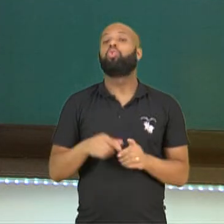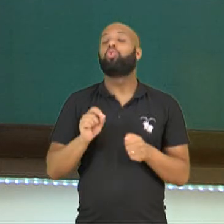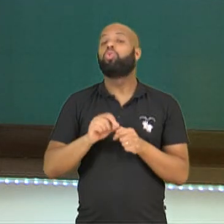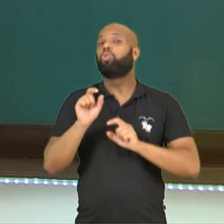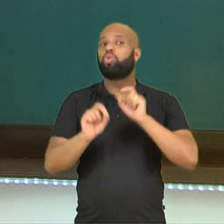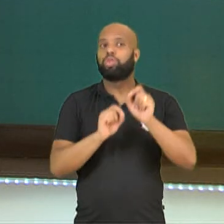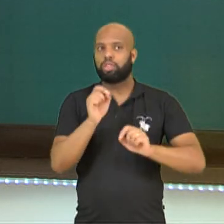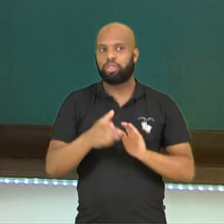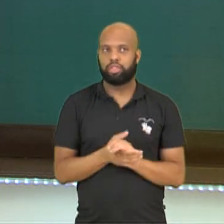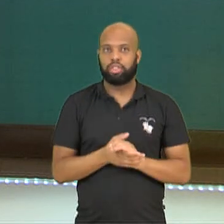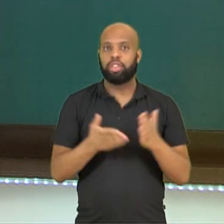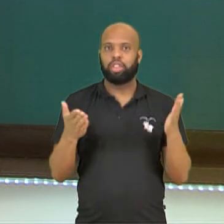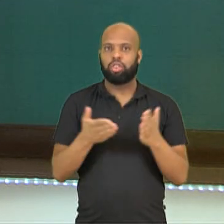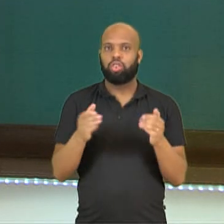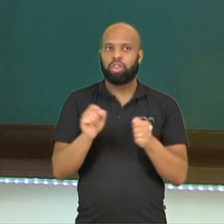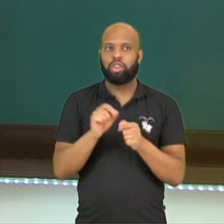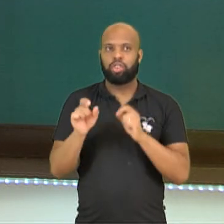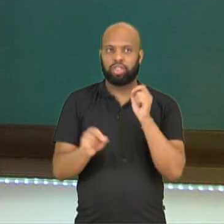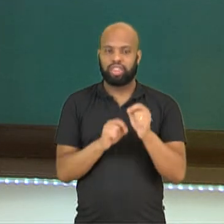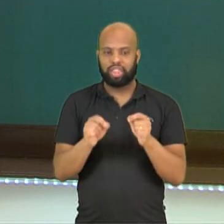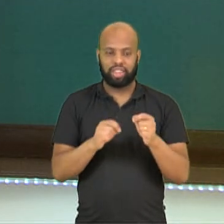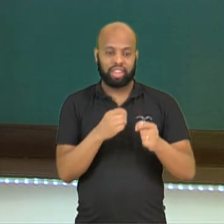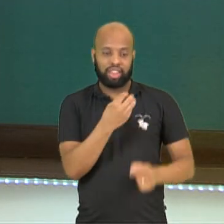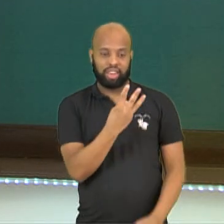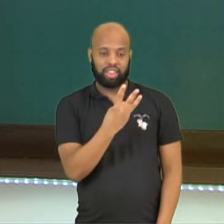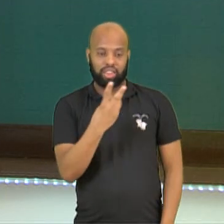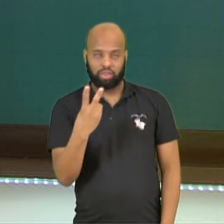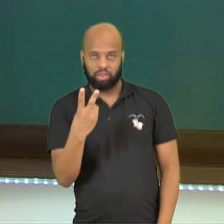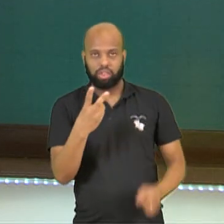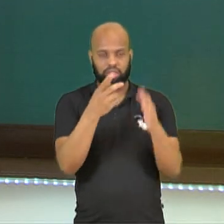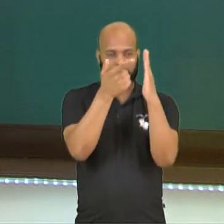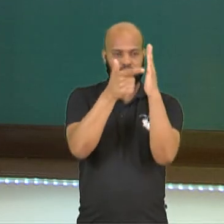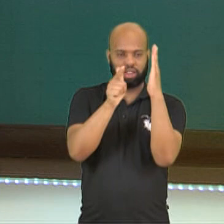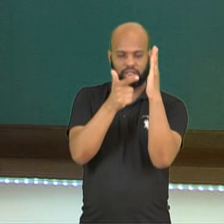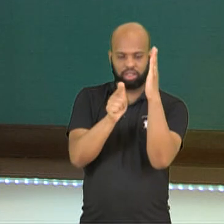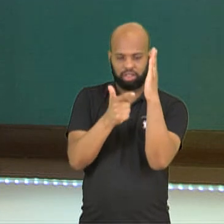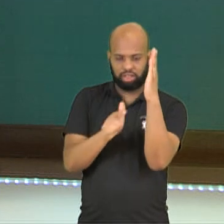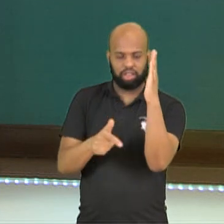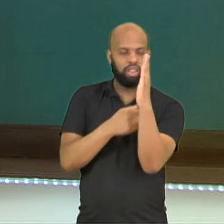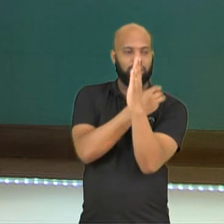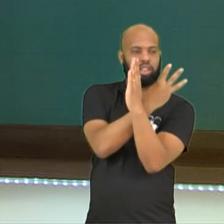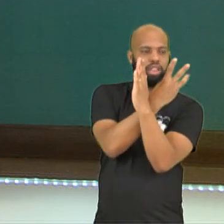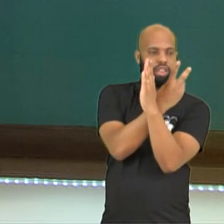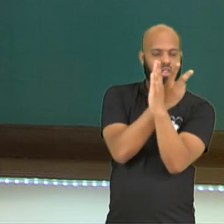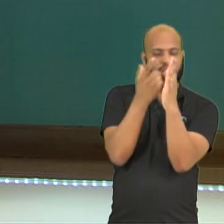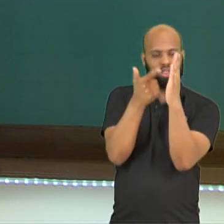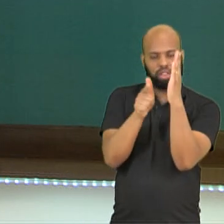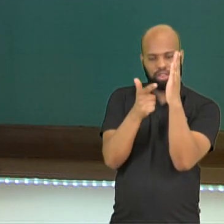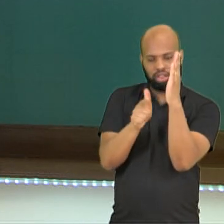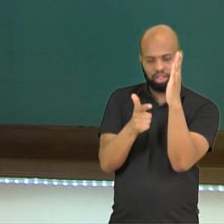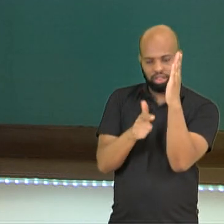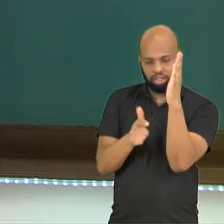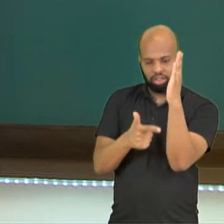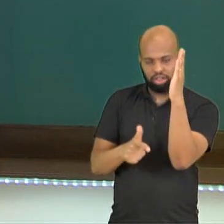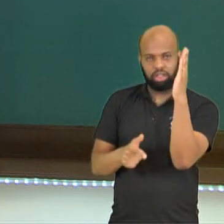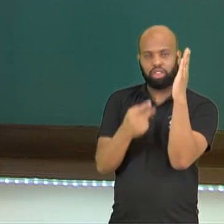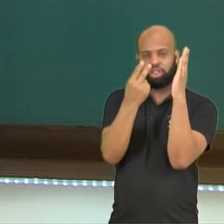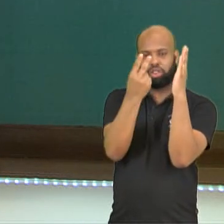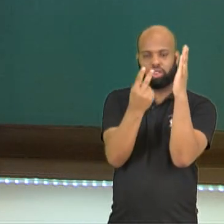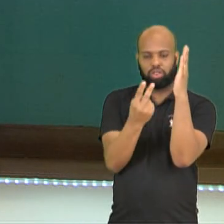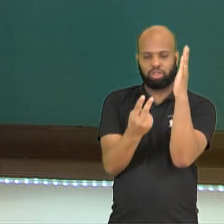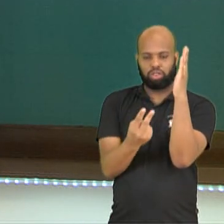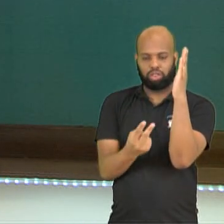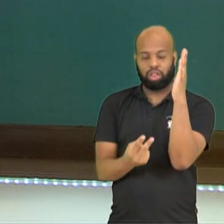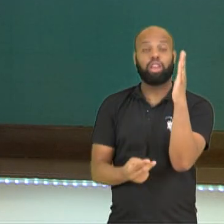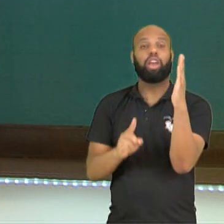fazer agora? Eu vou fatorar a base. 32 é a mesma coisa que 2 elevado à quinta potência, ó. 2